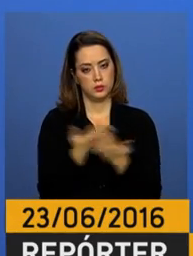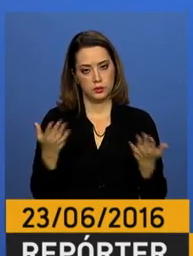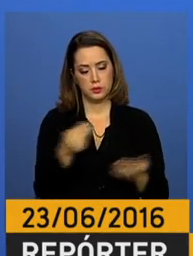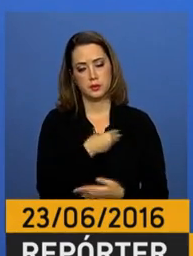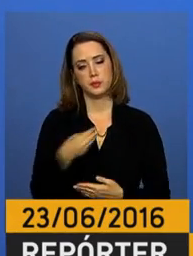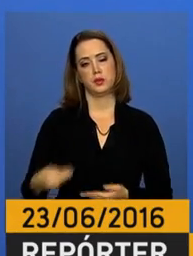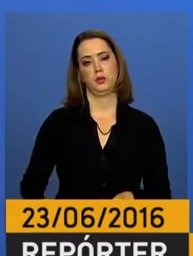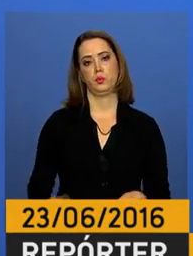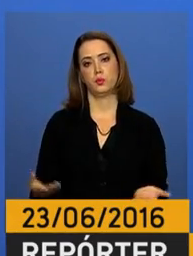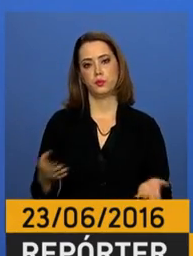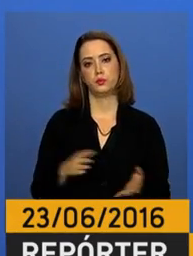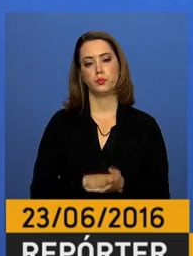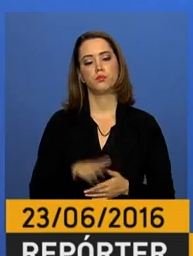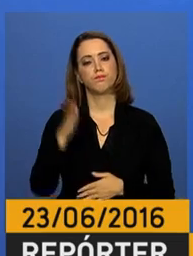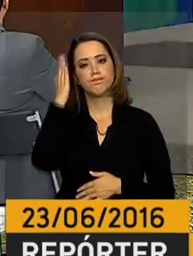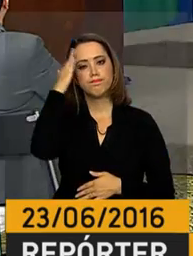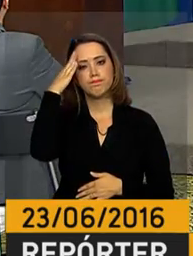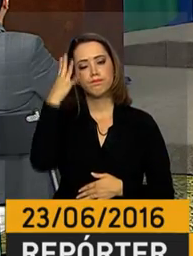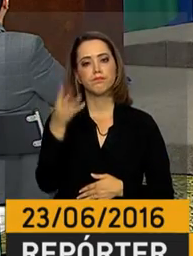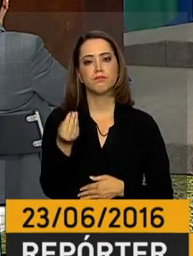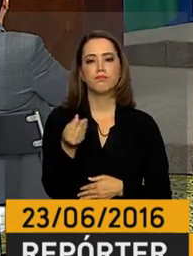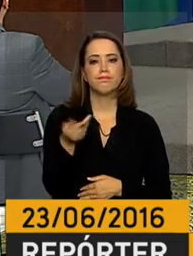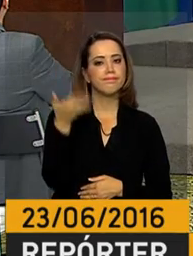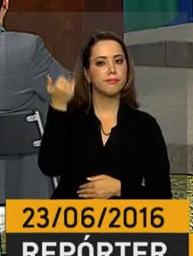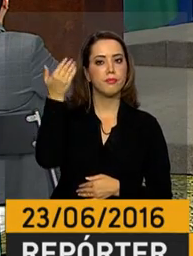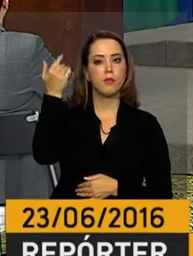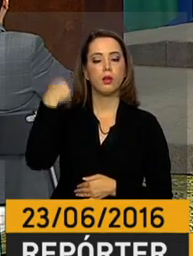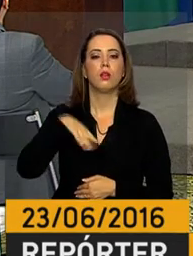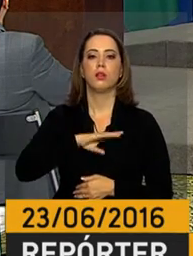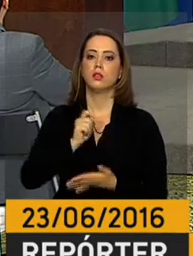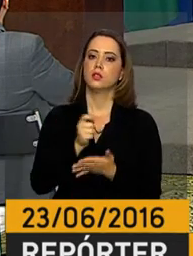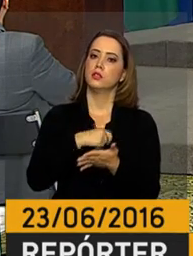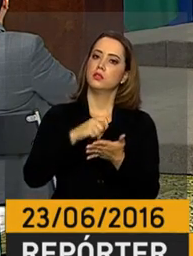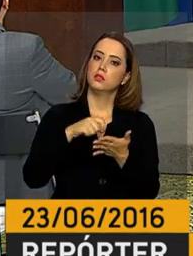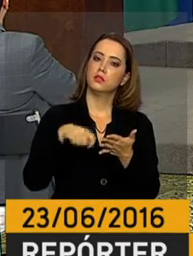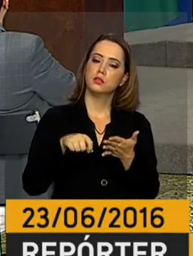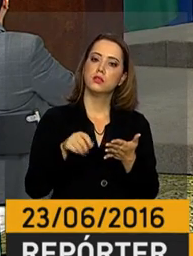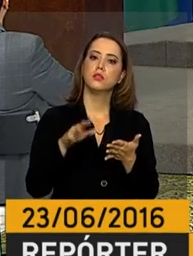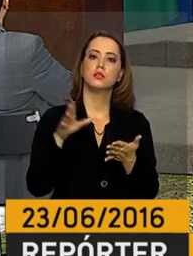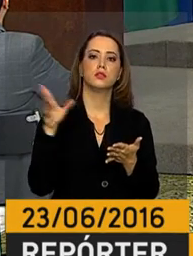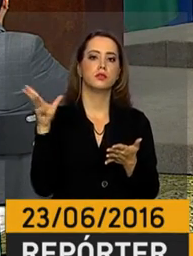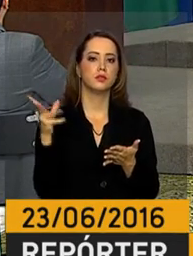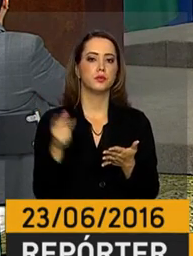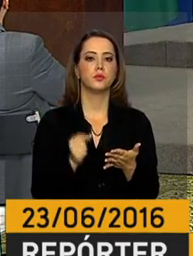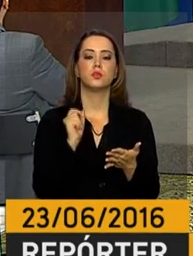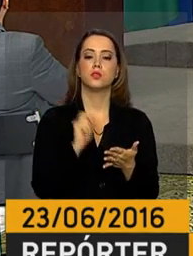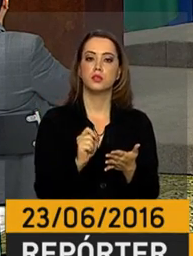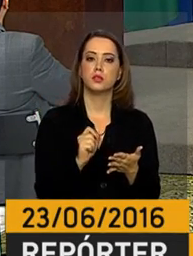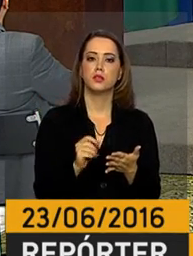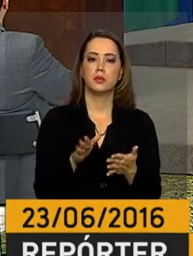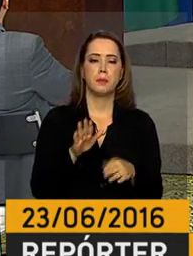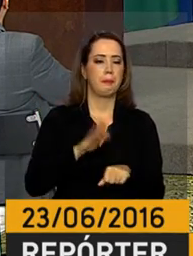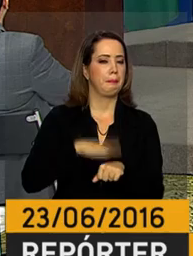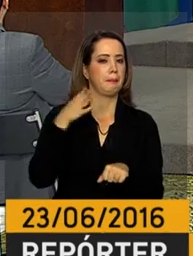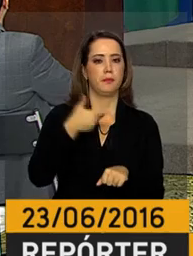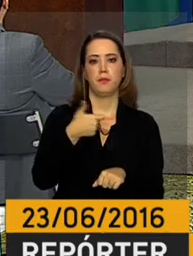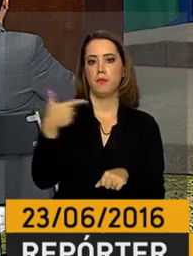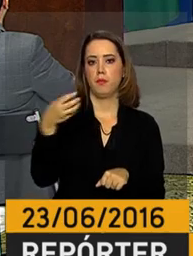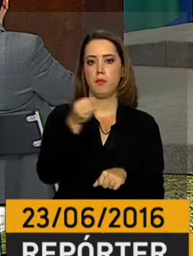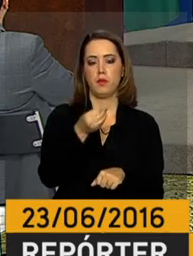curiosidade sabe que há muito tempo atrás eu escrevi um modest simo compêndio de Direito Constitucional há mais de 20 anos